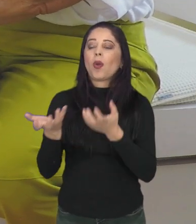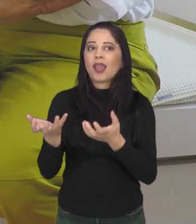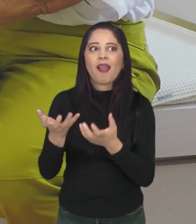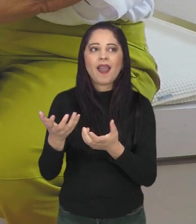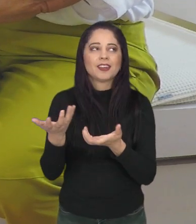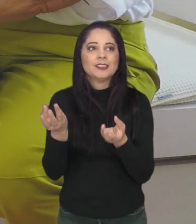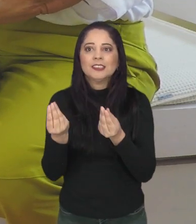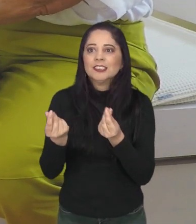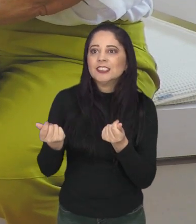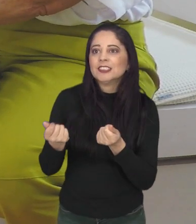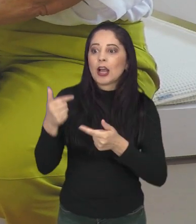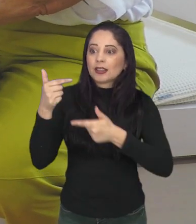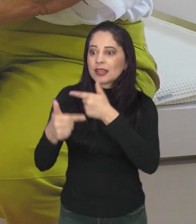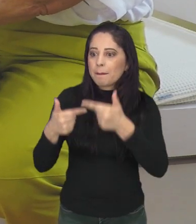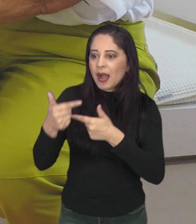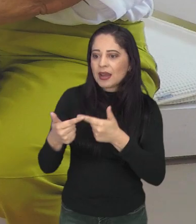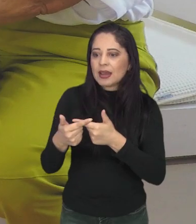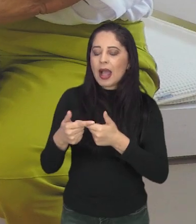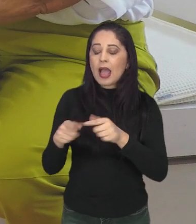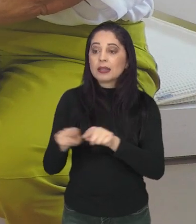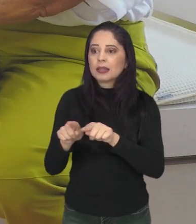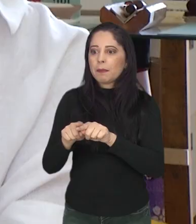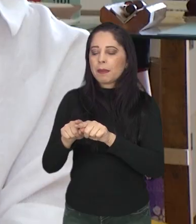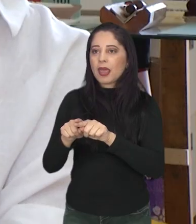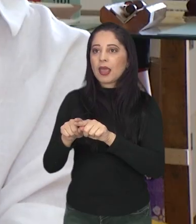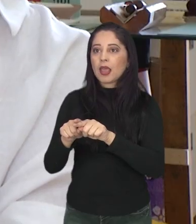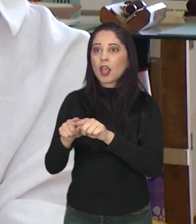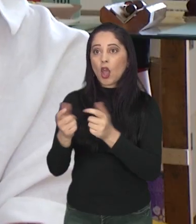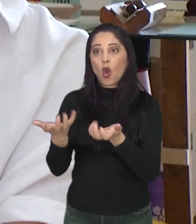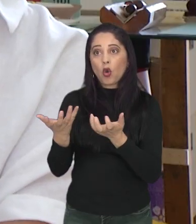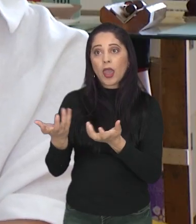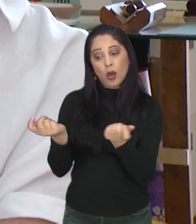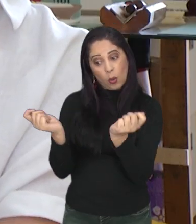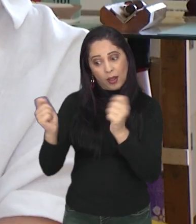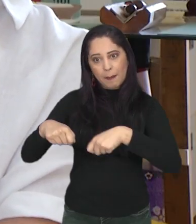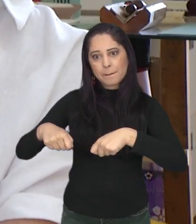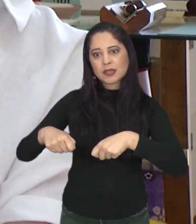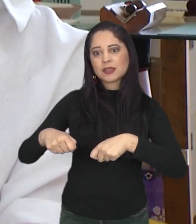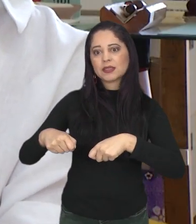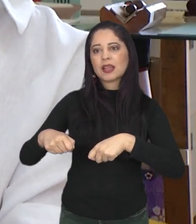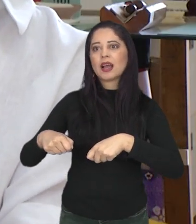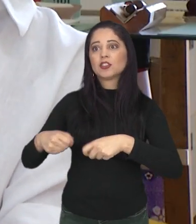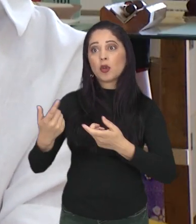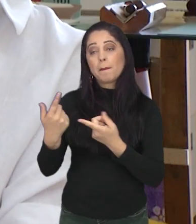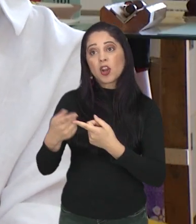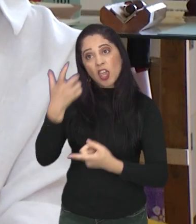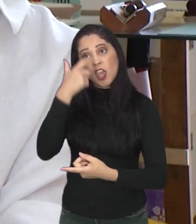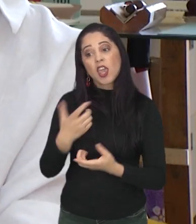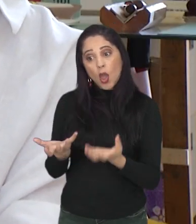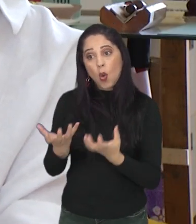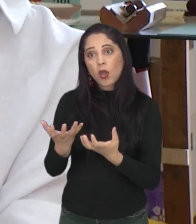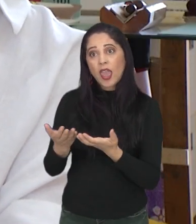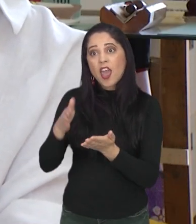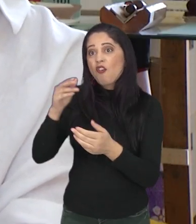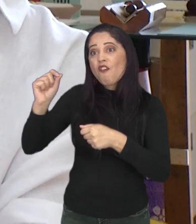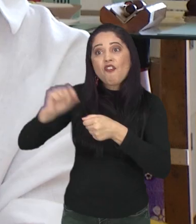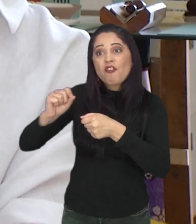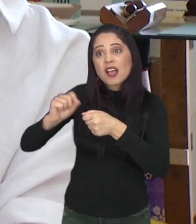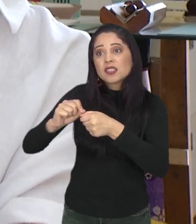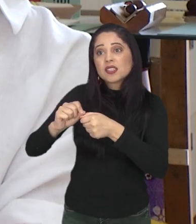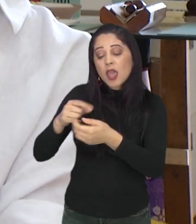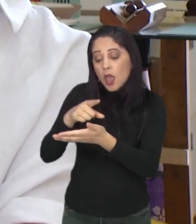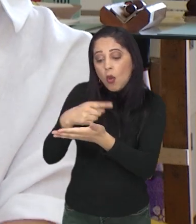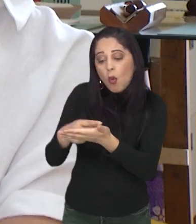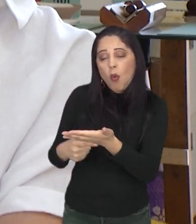né a querer descobrir como que se fazia um caderno porque eu queria produzir um